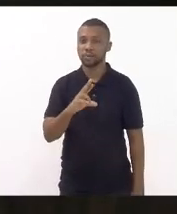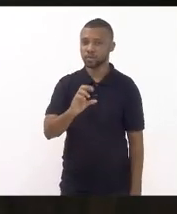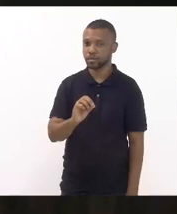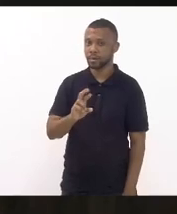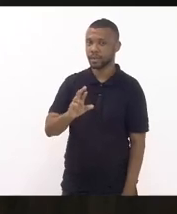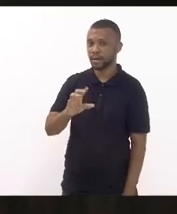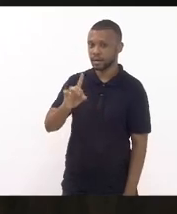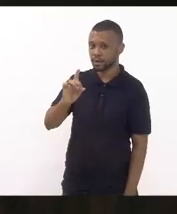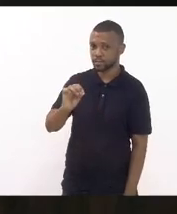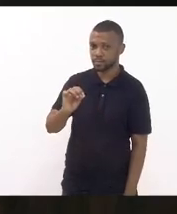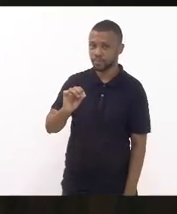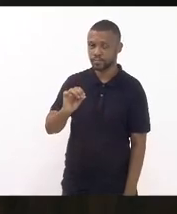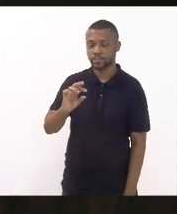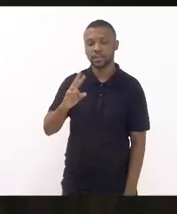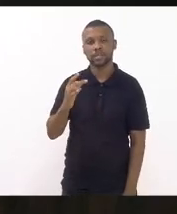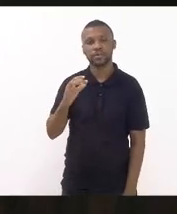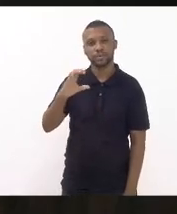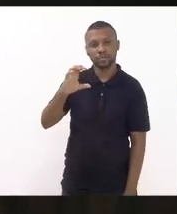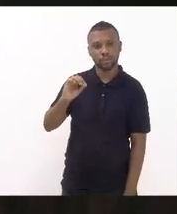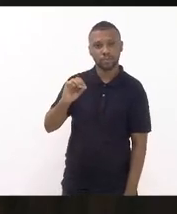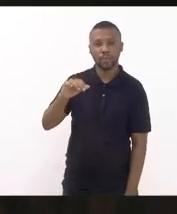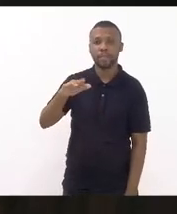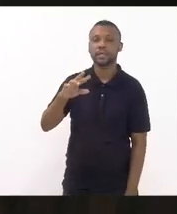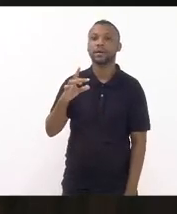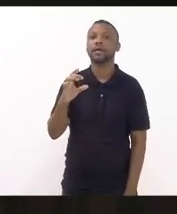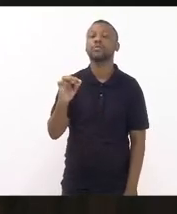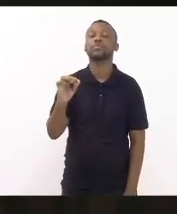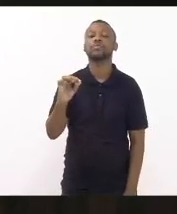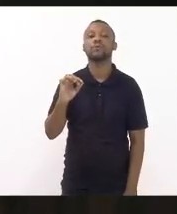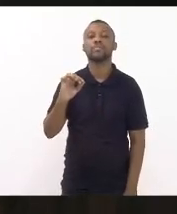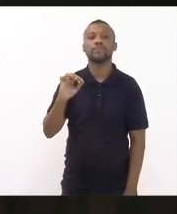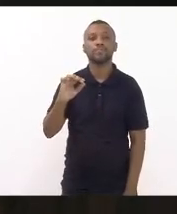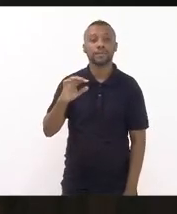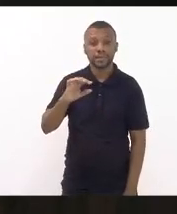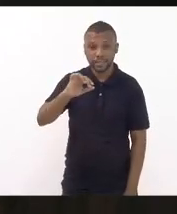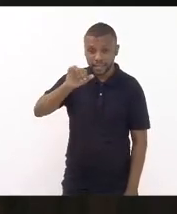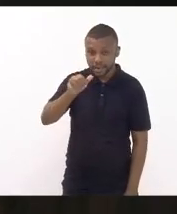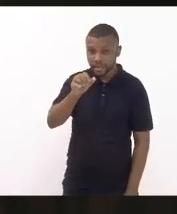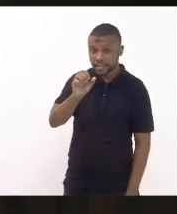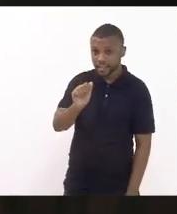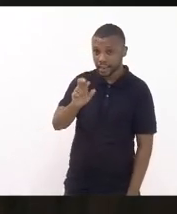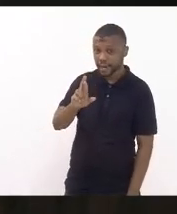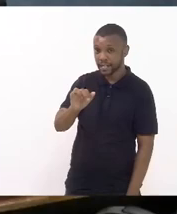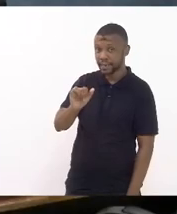Deputado Chico Machado. Deputado Jari Júnior. Jari Oliveira, eu só quero chamar de Jari Júnior.